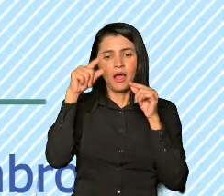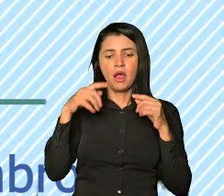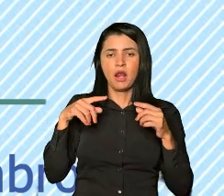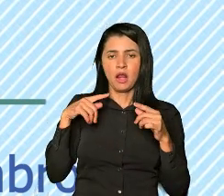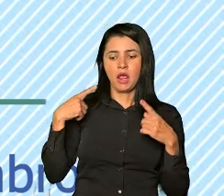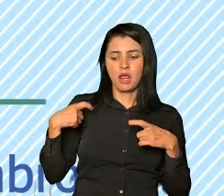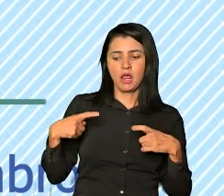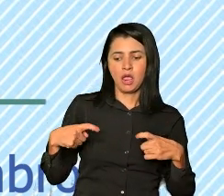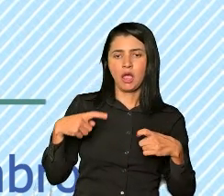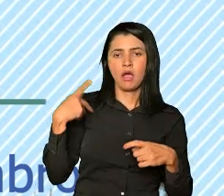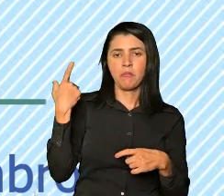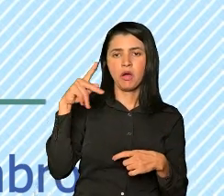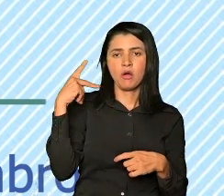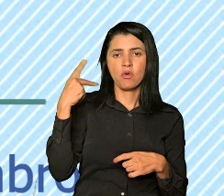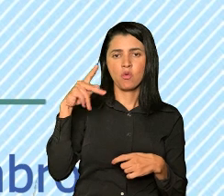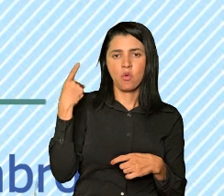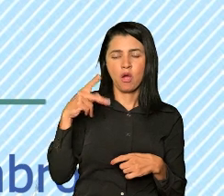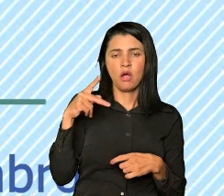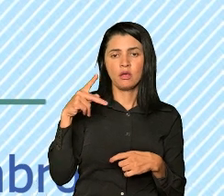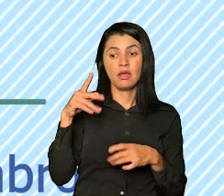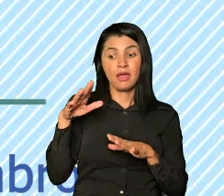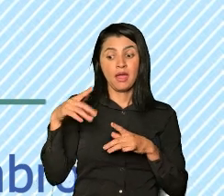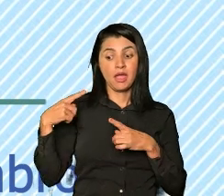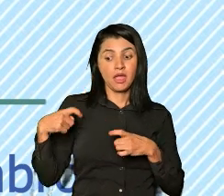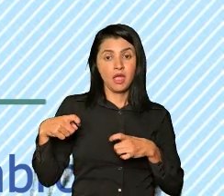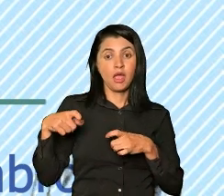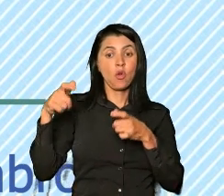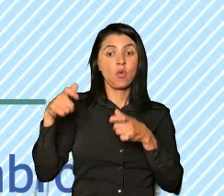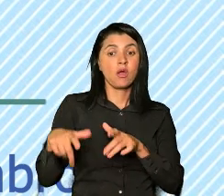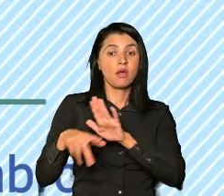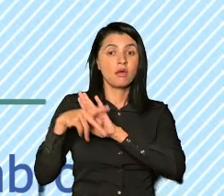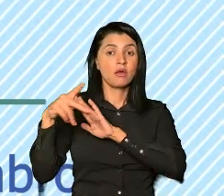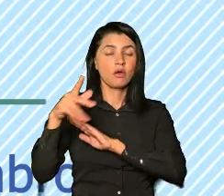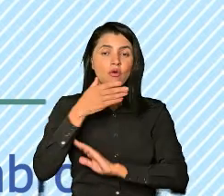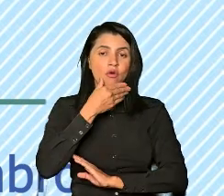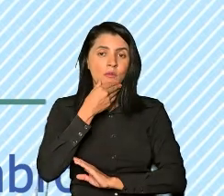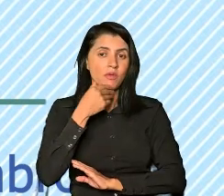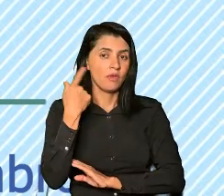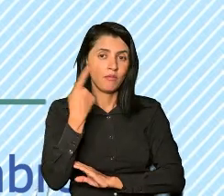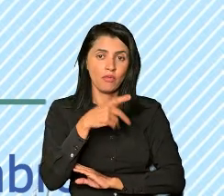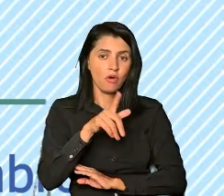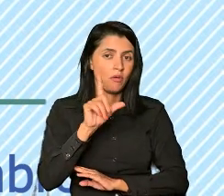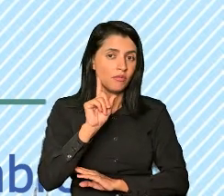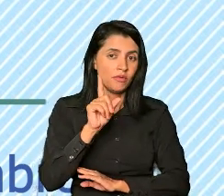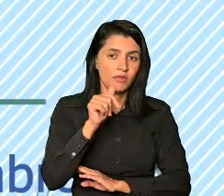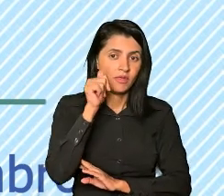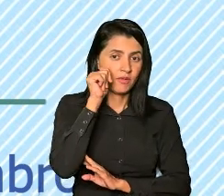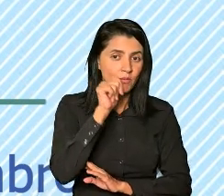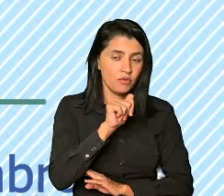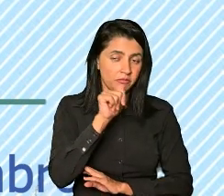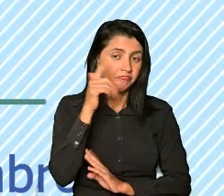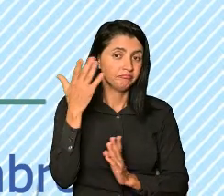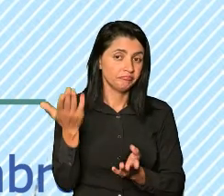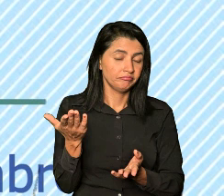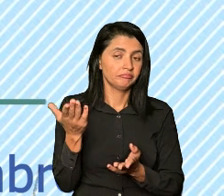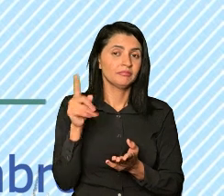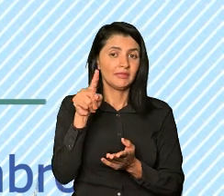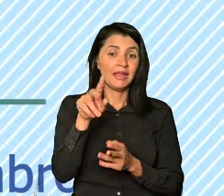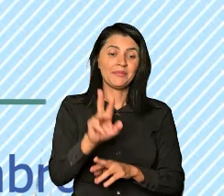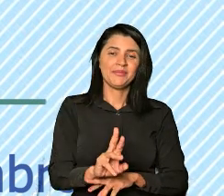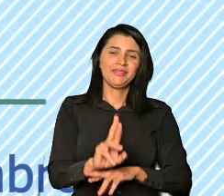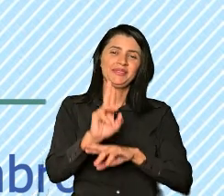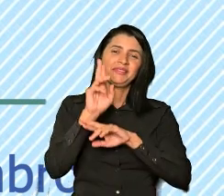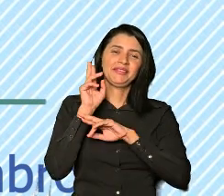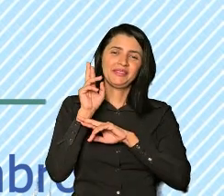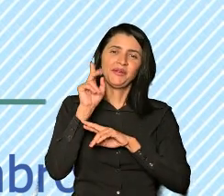Paraguai. Mas a guerra é o espaço do homem, não é o espaço da mulher. Né? É registrado, até a representação é